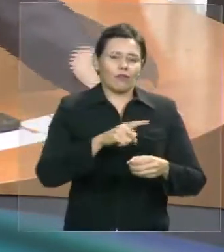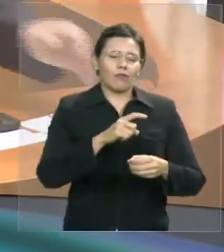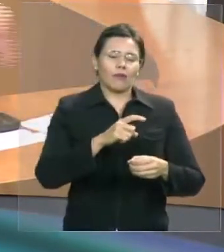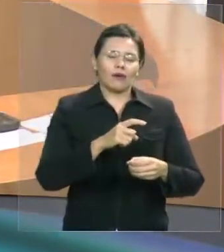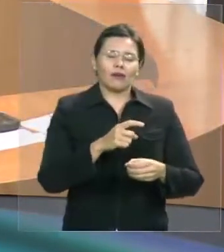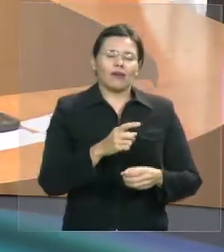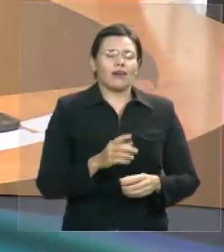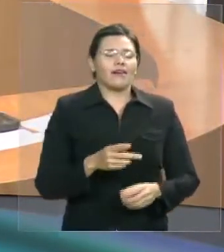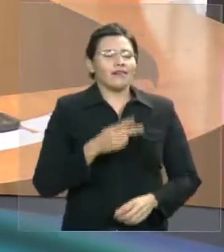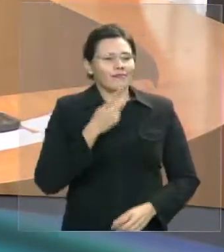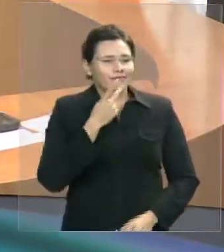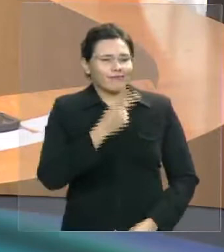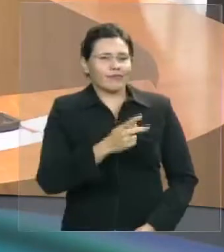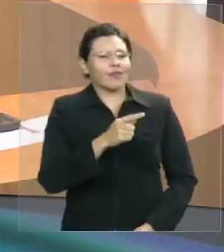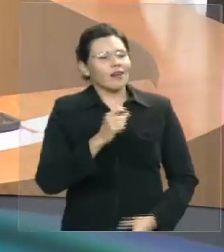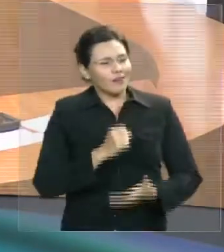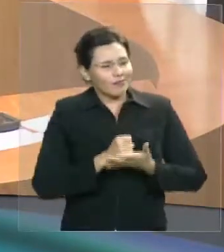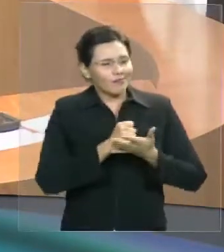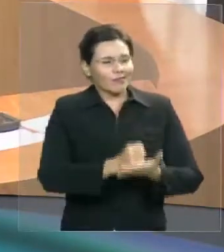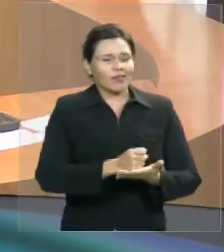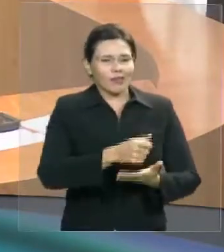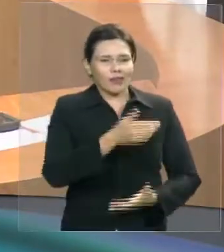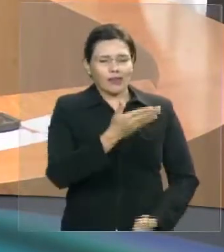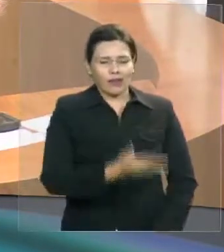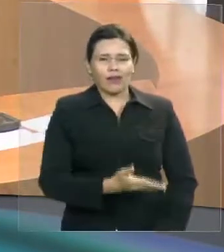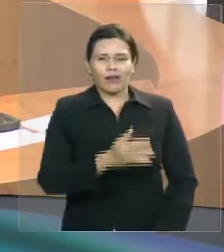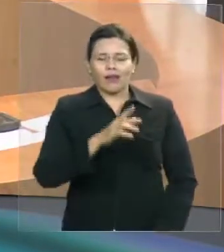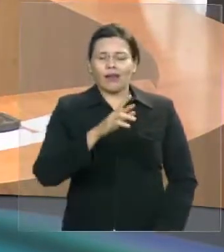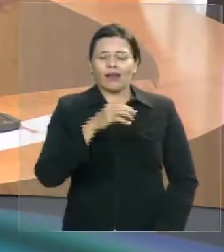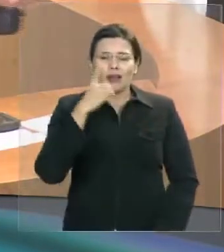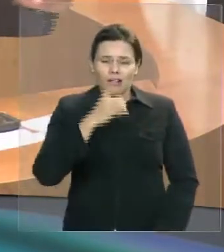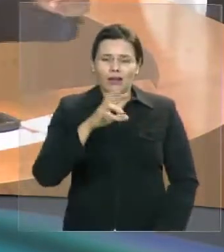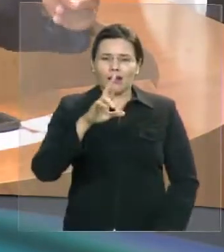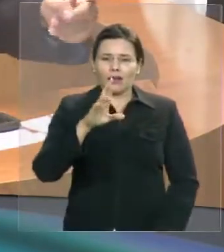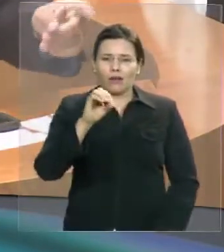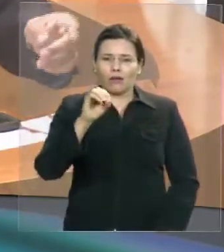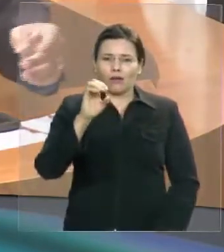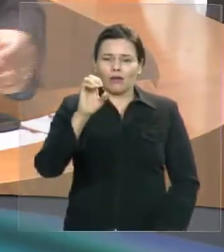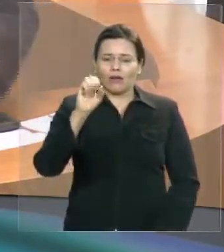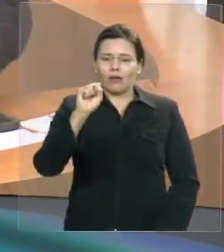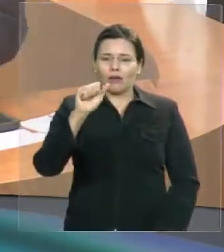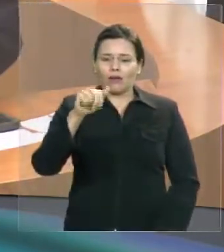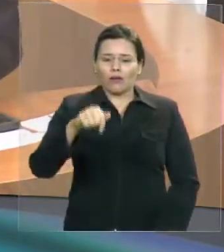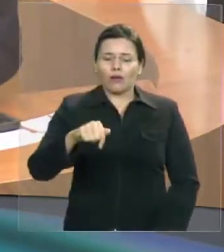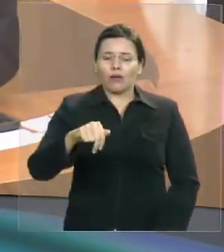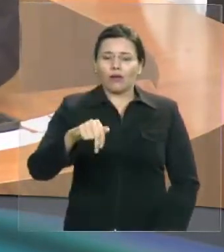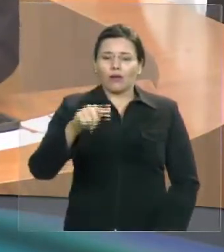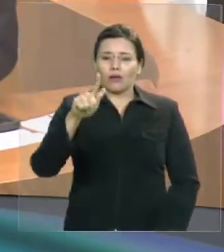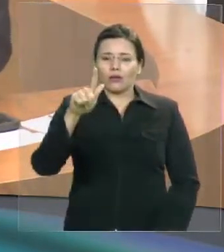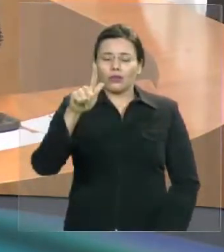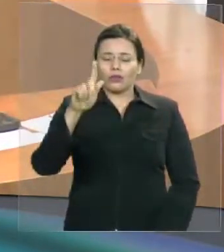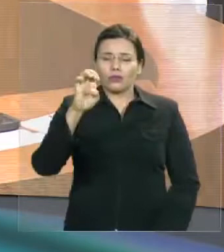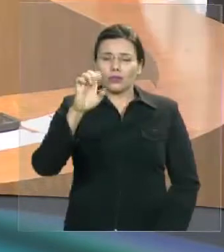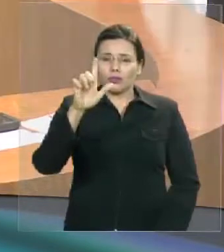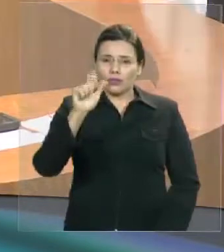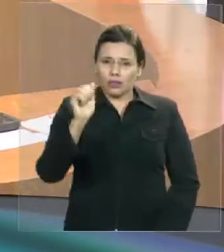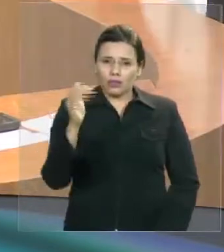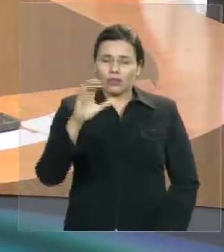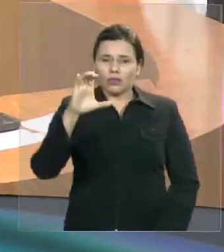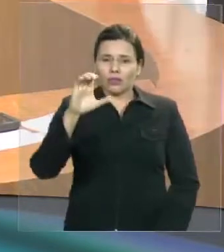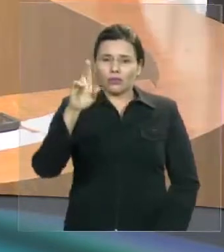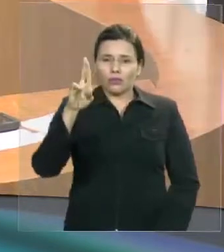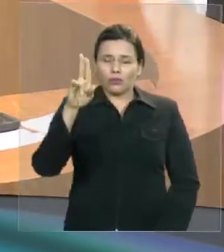O que aconteceu em Pinheiro? A mesma coisa. Em Pinheiro, tinha até então